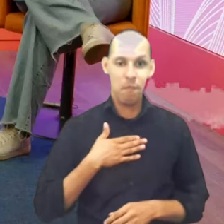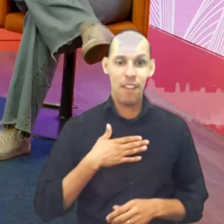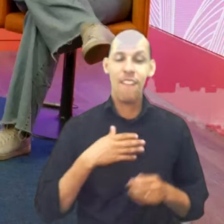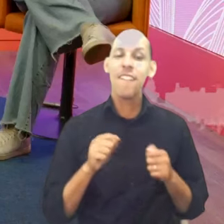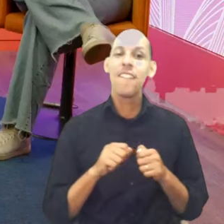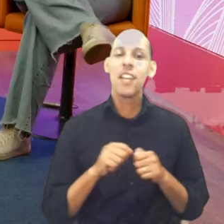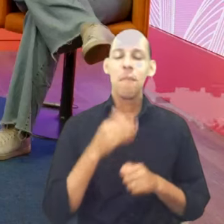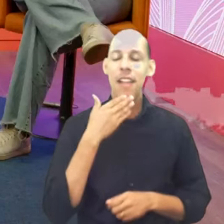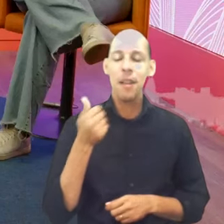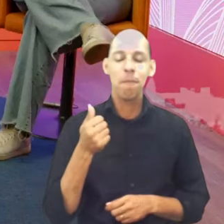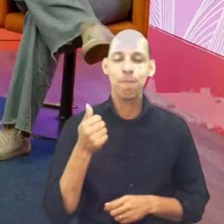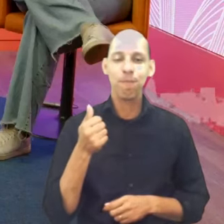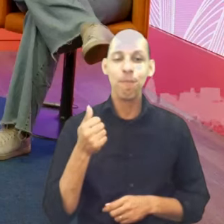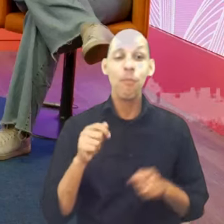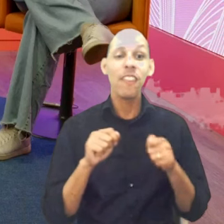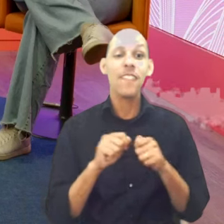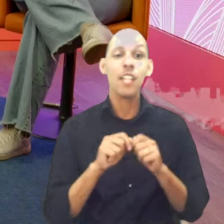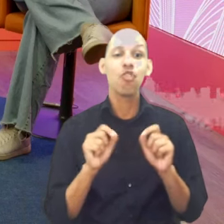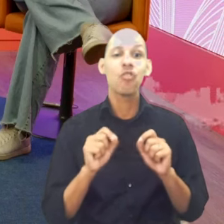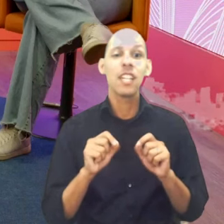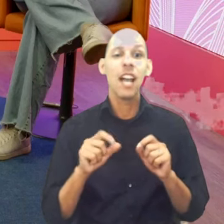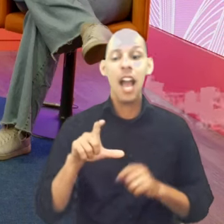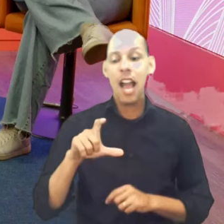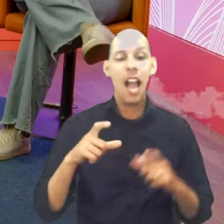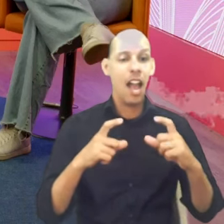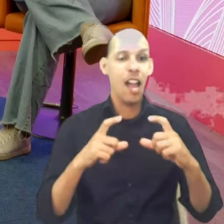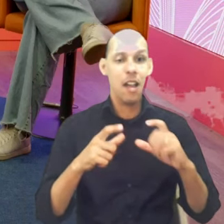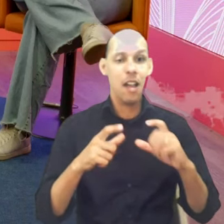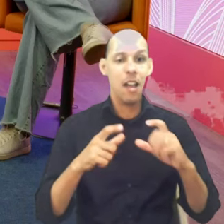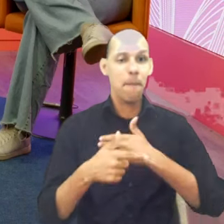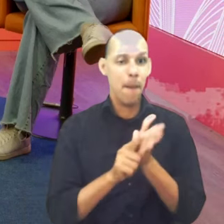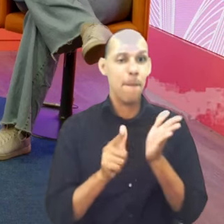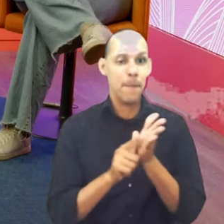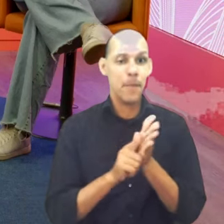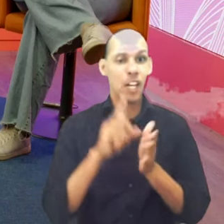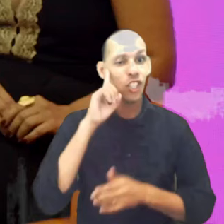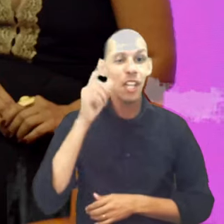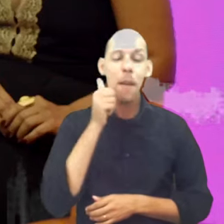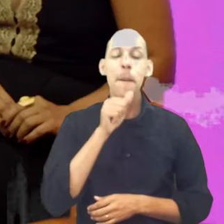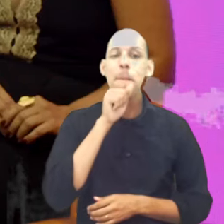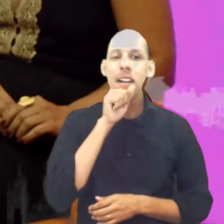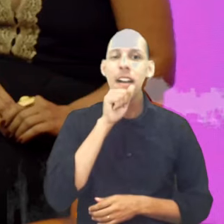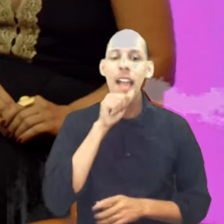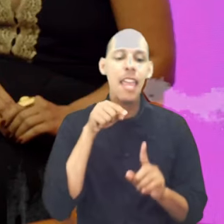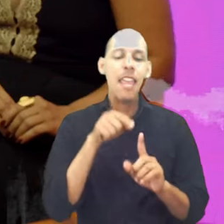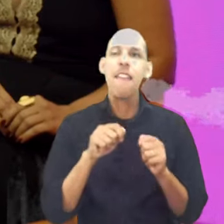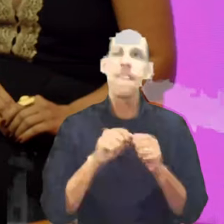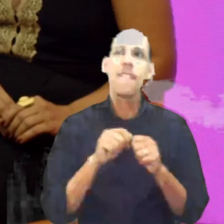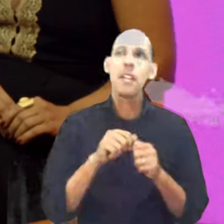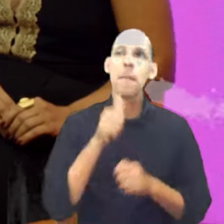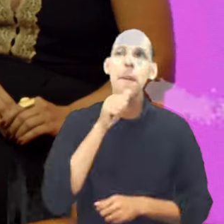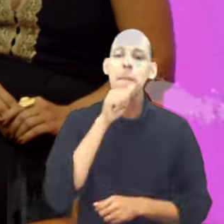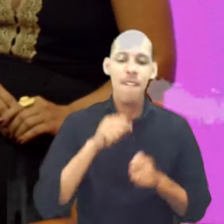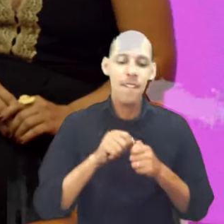Gabriel, gente, essa é a melhor. É, tinha que fazer o cartão do Dia das Mães. E cada criança tinha que escrever o que sua mãe faz de melhor. Gente,